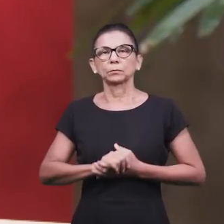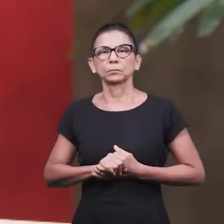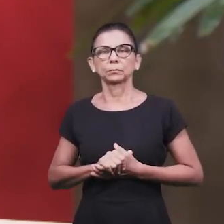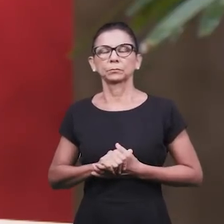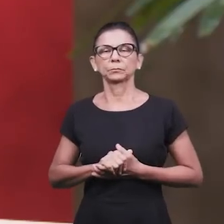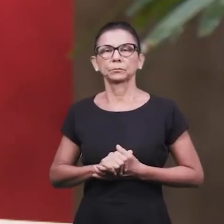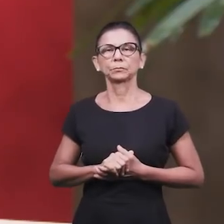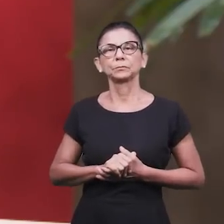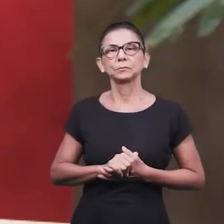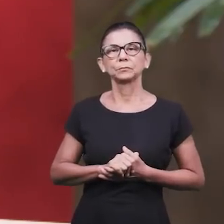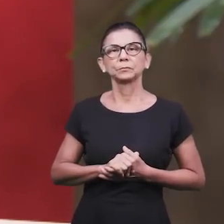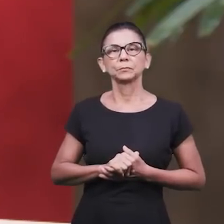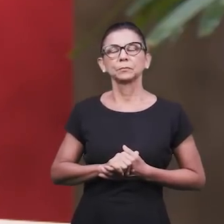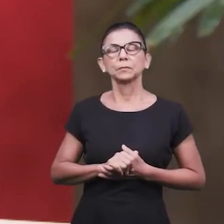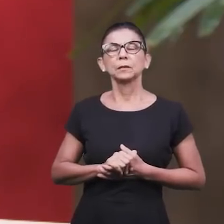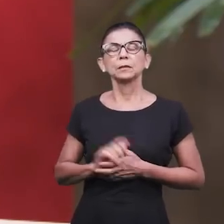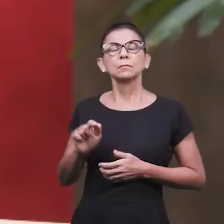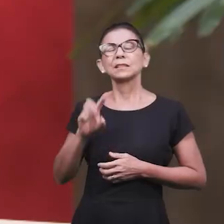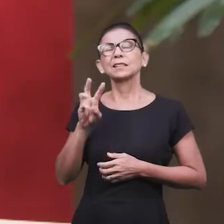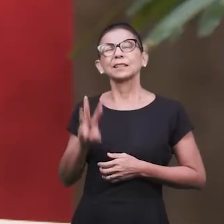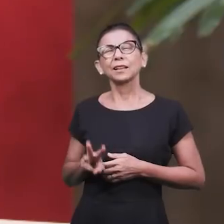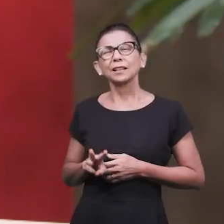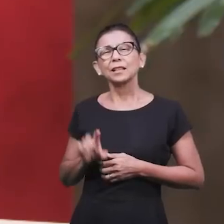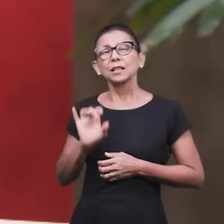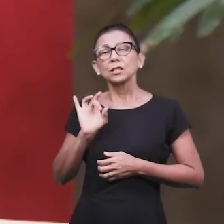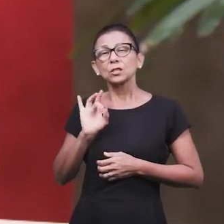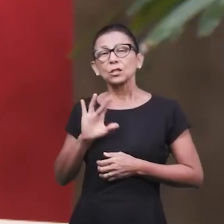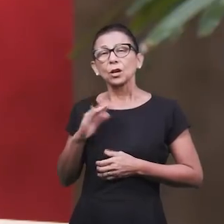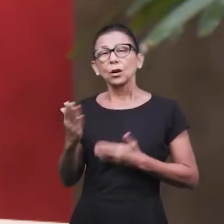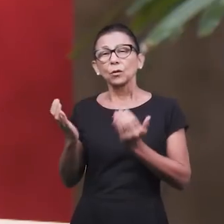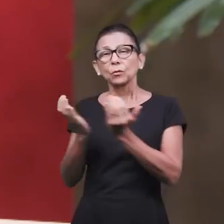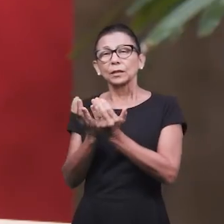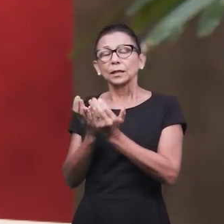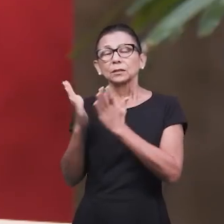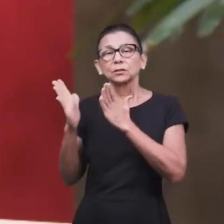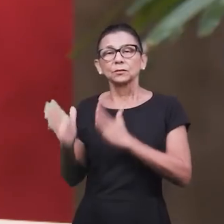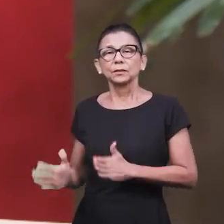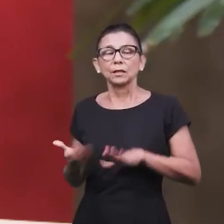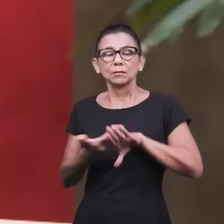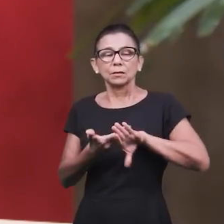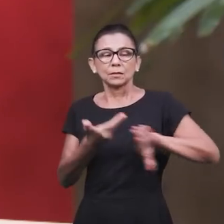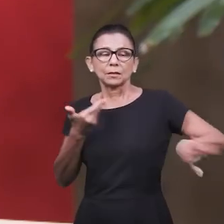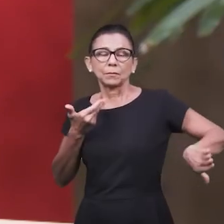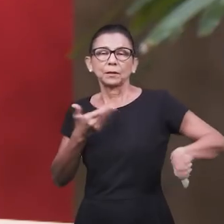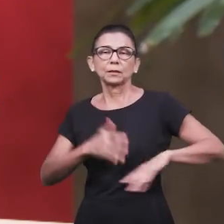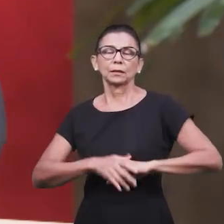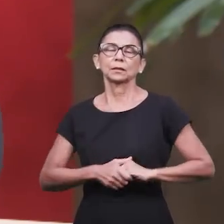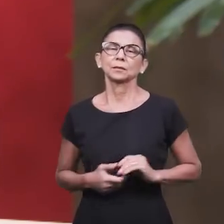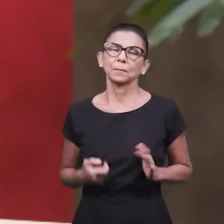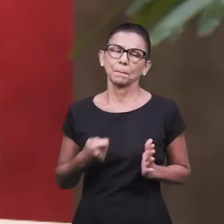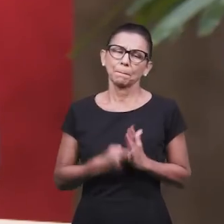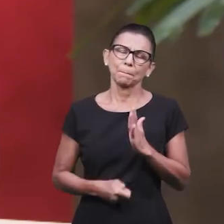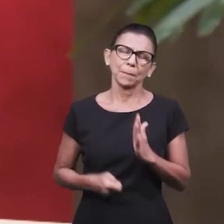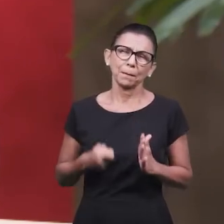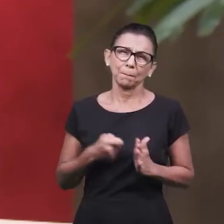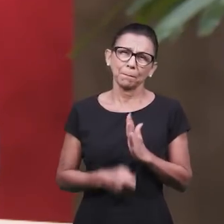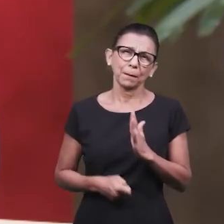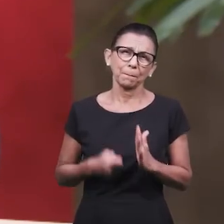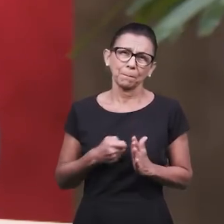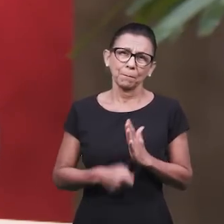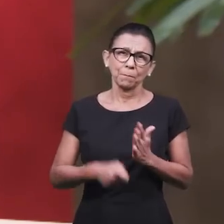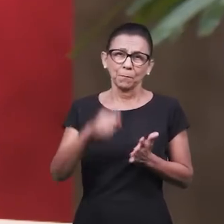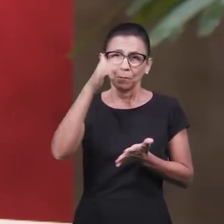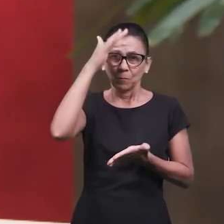Mas a que homem? Ao santo. Entendeu? Isso está claro nesse versículo. Batalhar pela